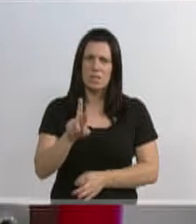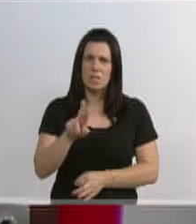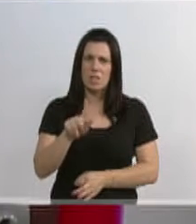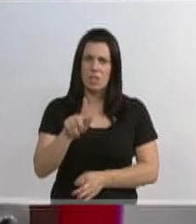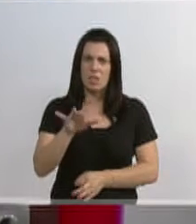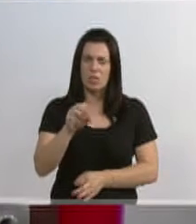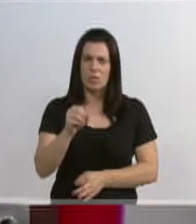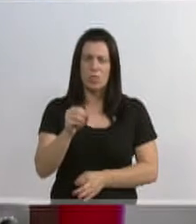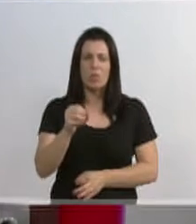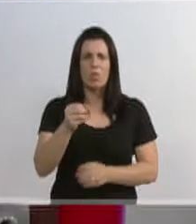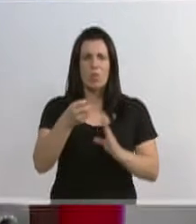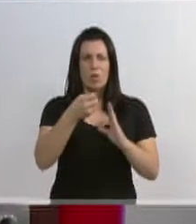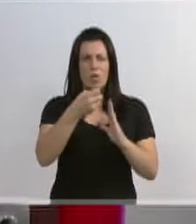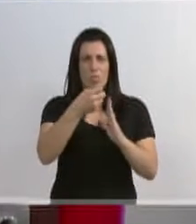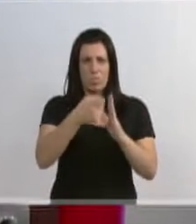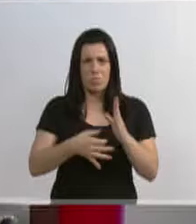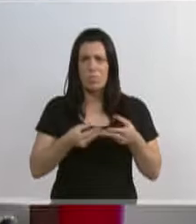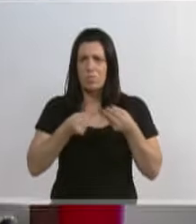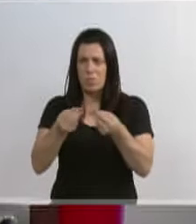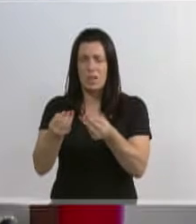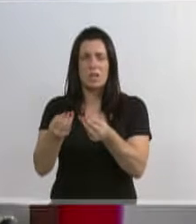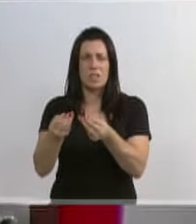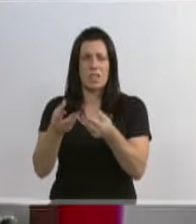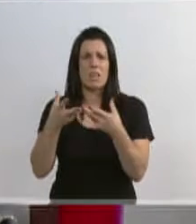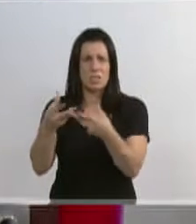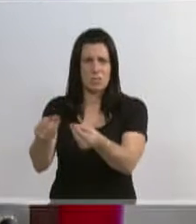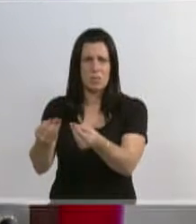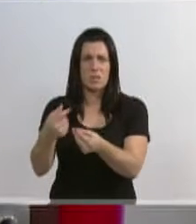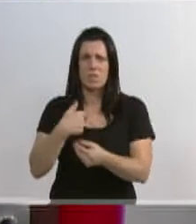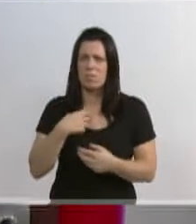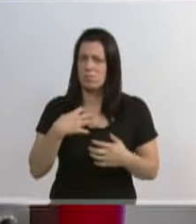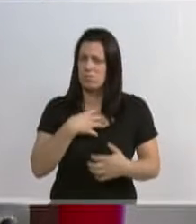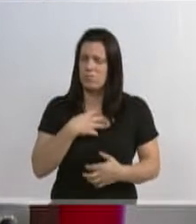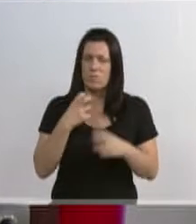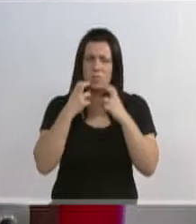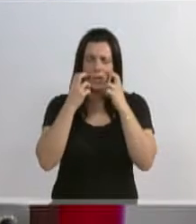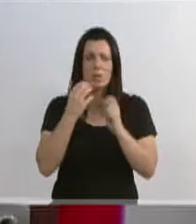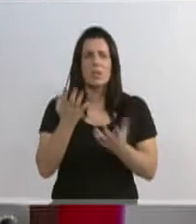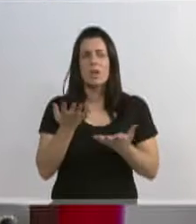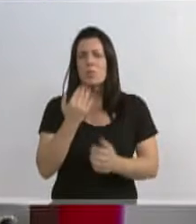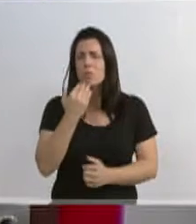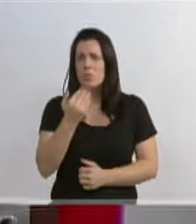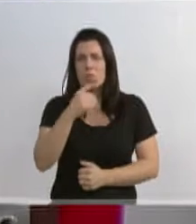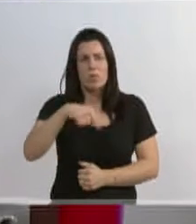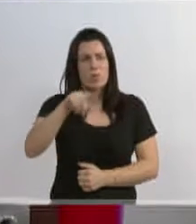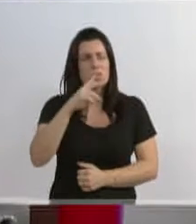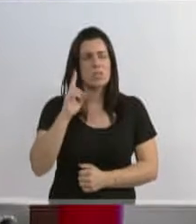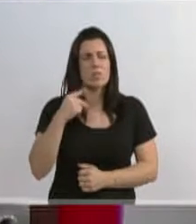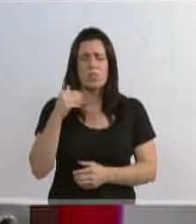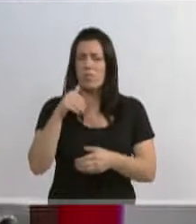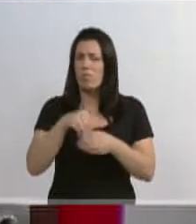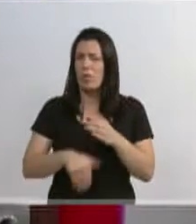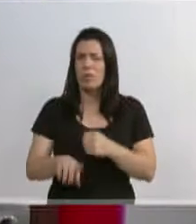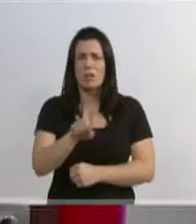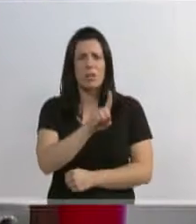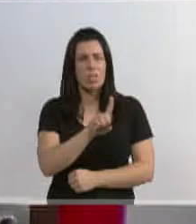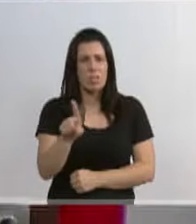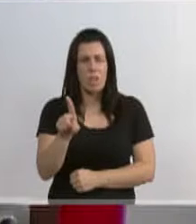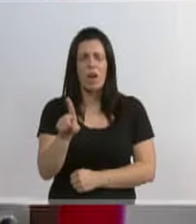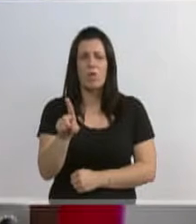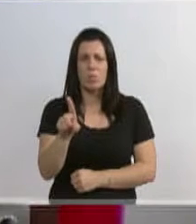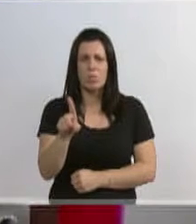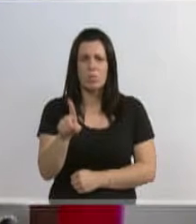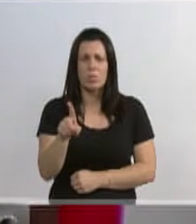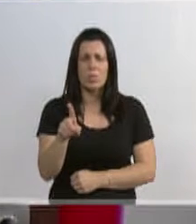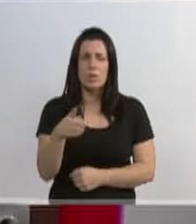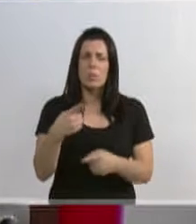moção de repúdio da Câmara Municipal de Blumenau. Eu me sentiria envergonhado, por isso quero pedir aos senhores vereadores que votem não a essa moção de repúdio,